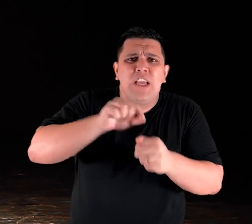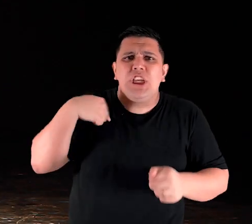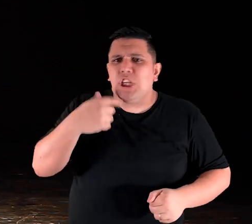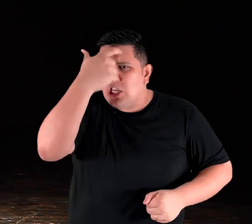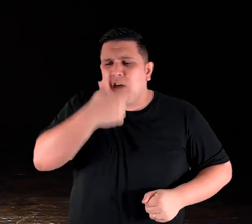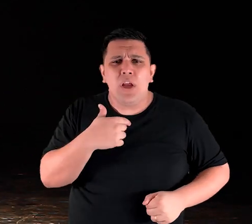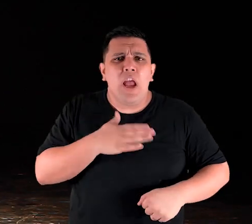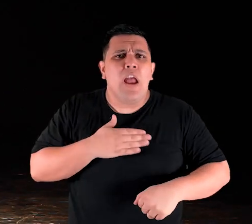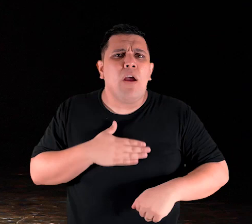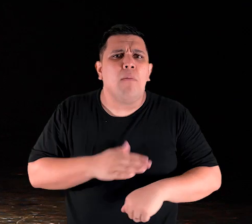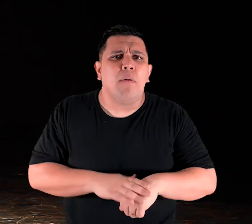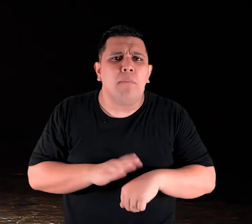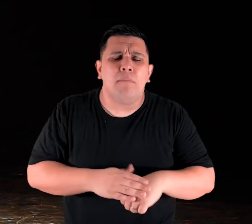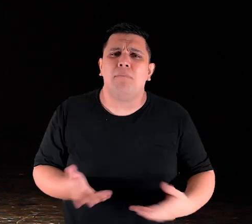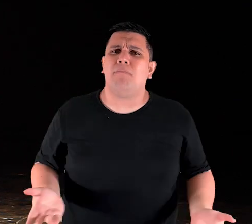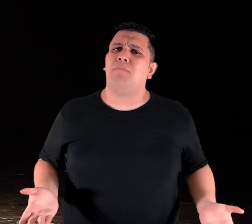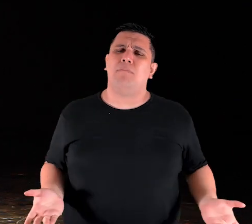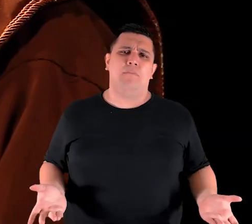terra de...